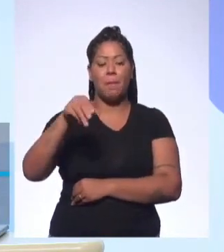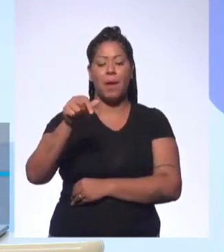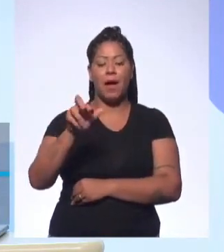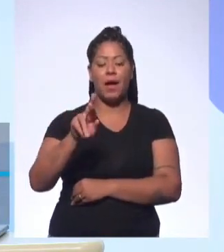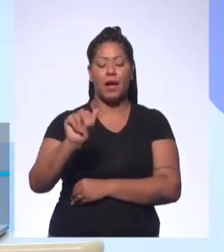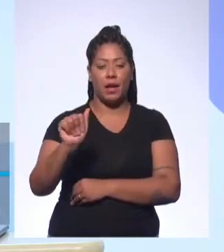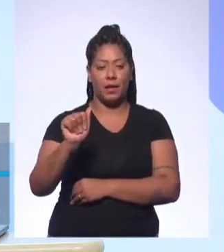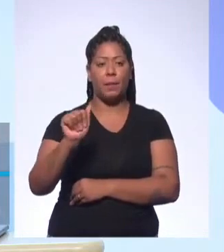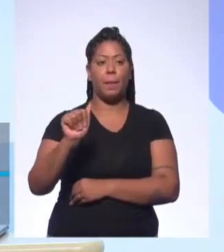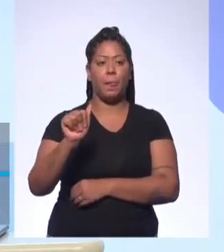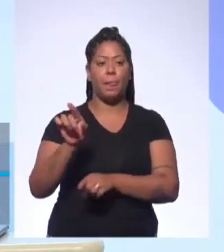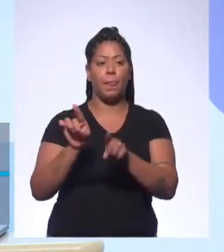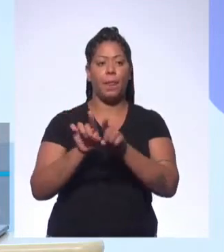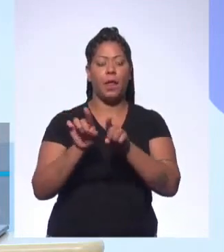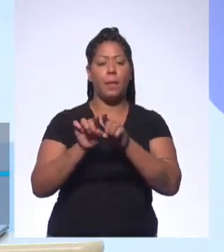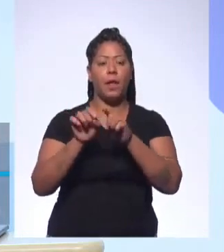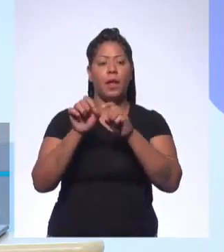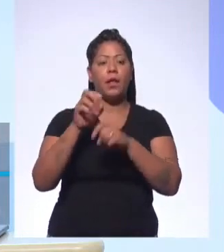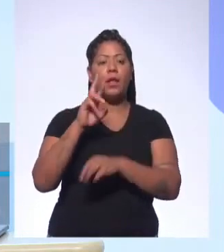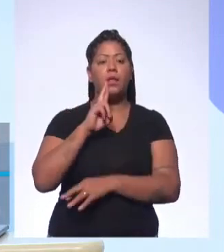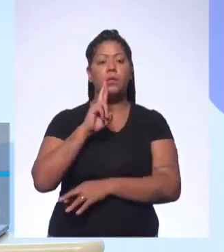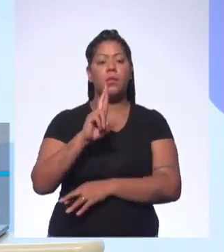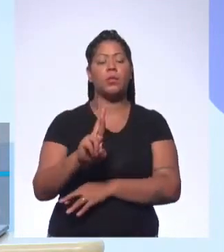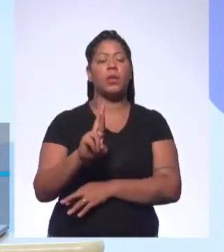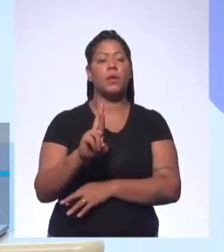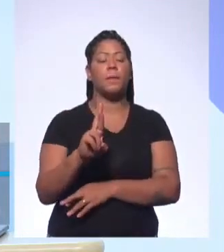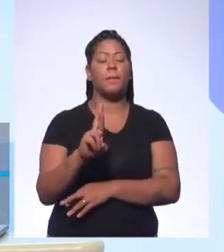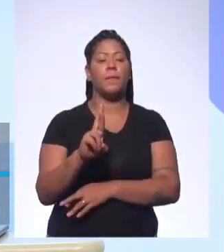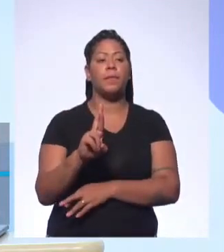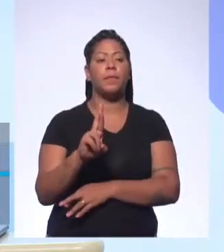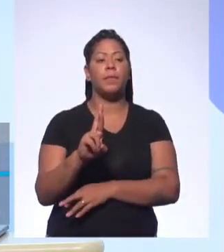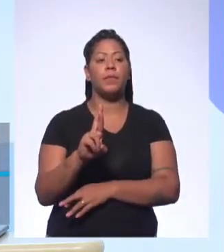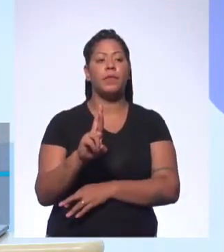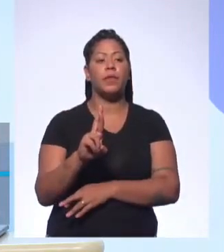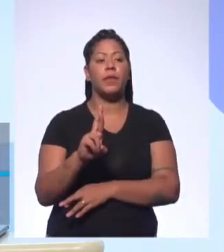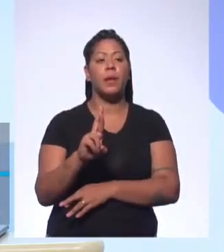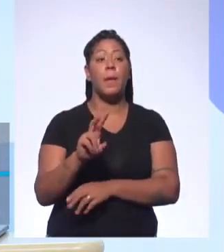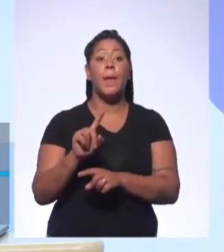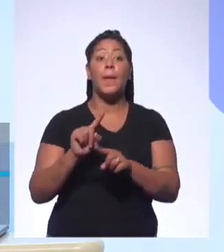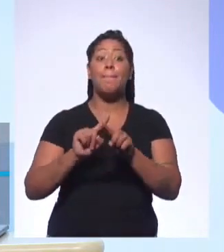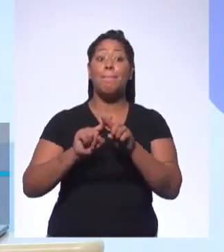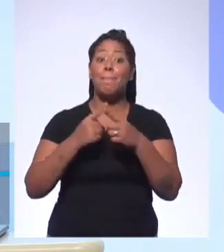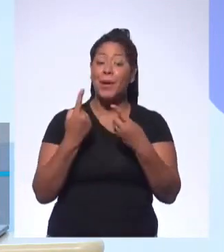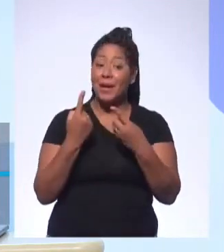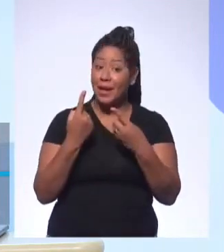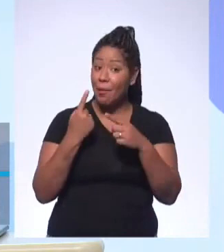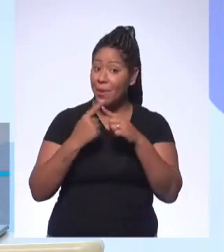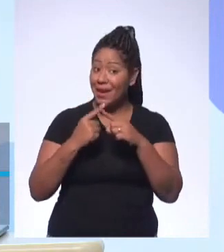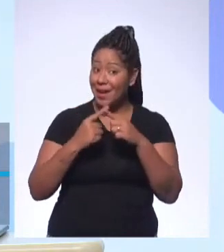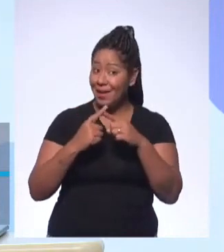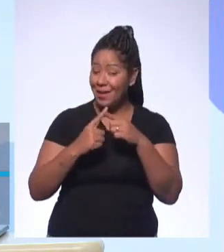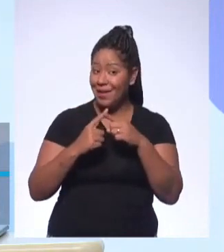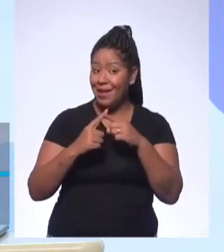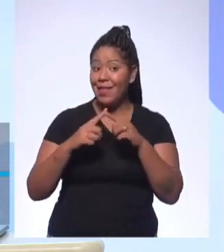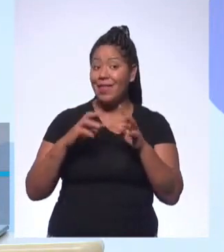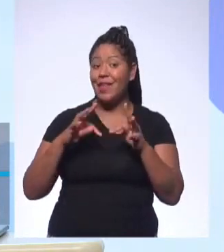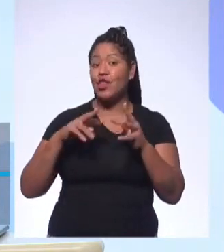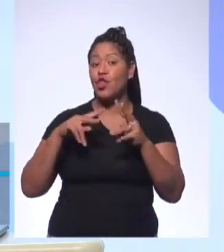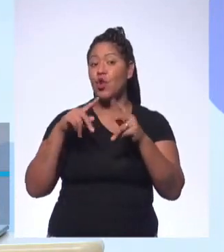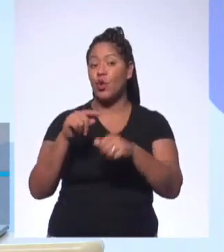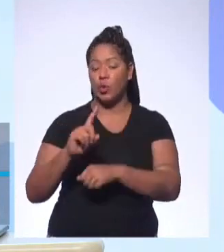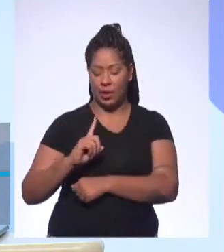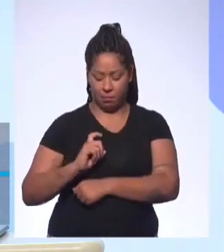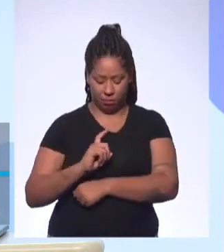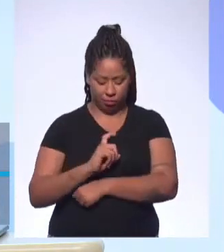Perfeito. Tem colocado aqui também, a professora Rosimari também colocou, nem todos são parasitas, viu? Isso os protozoários, Os né?